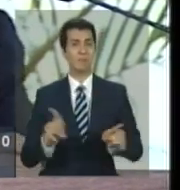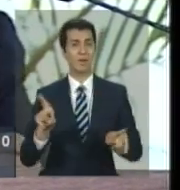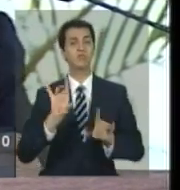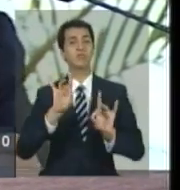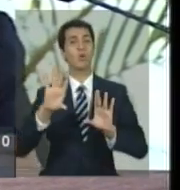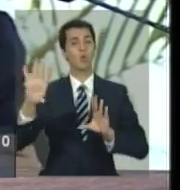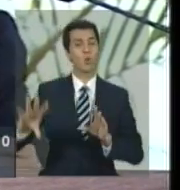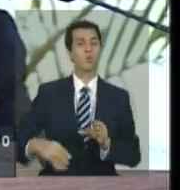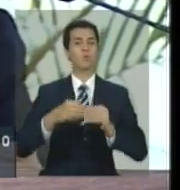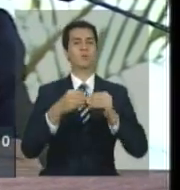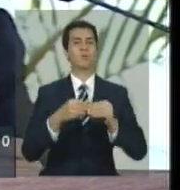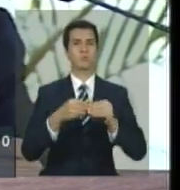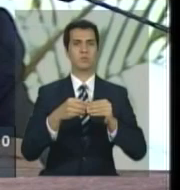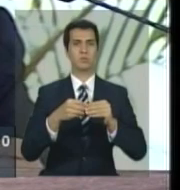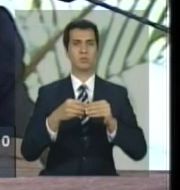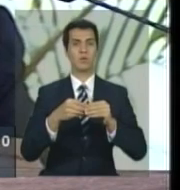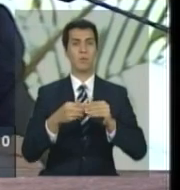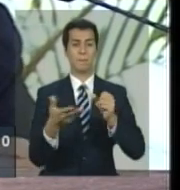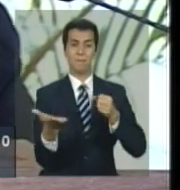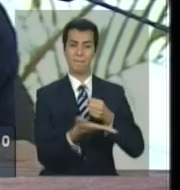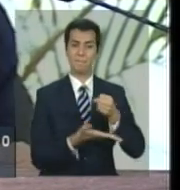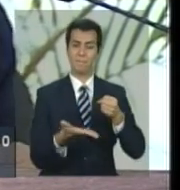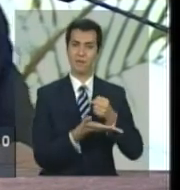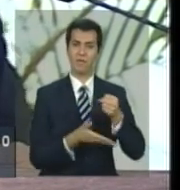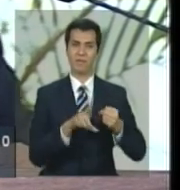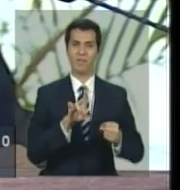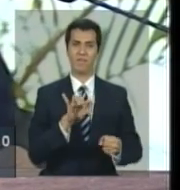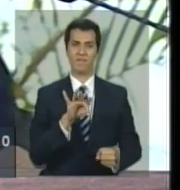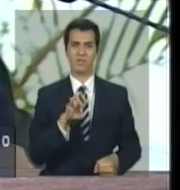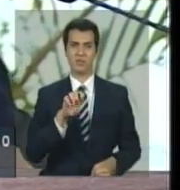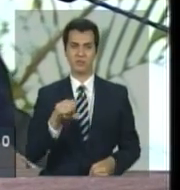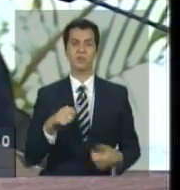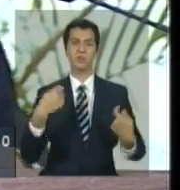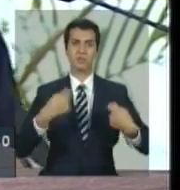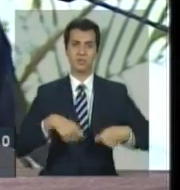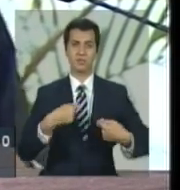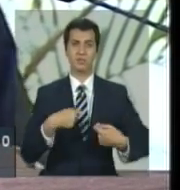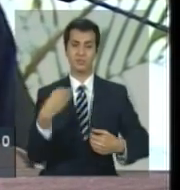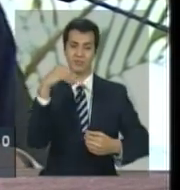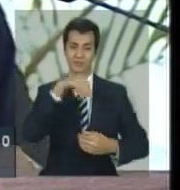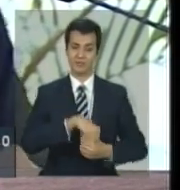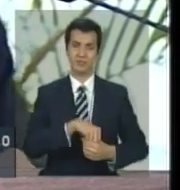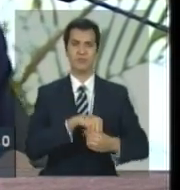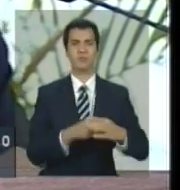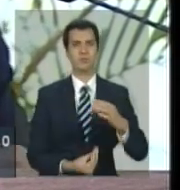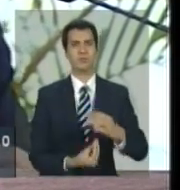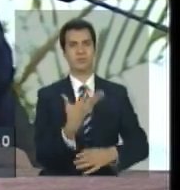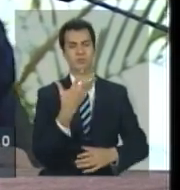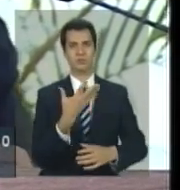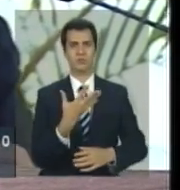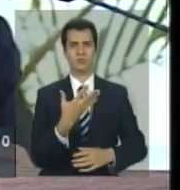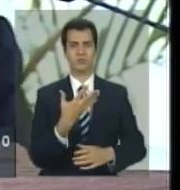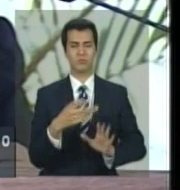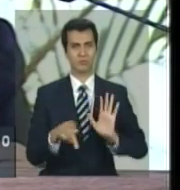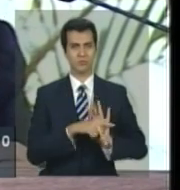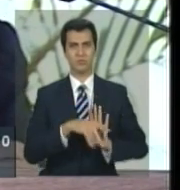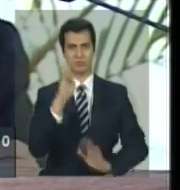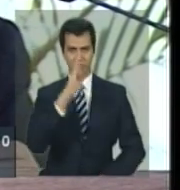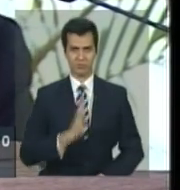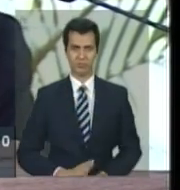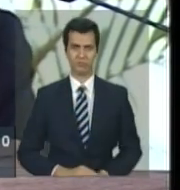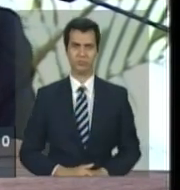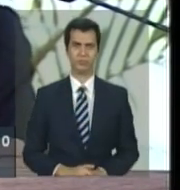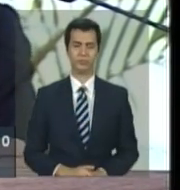complemento. A base da nossa indústria material de defesa tem que estar voltado para a demanda das Forças Armadas brasileiras.